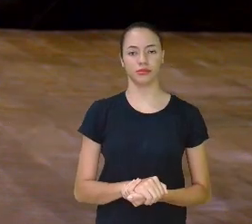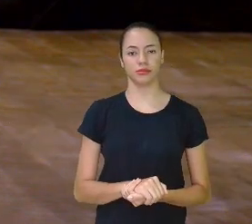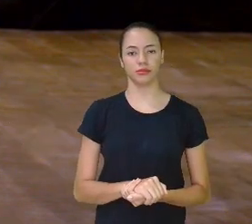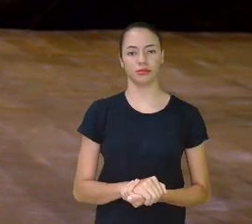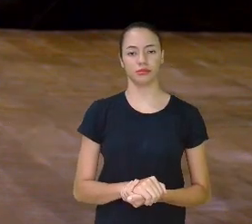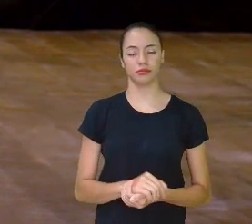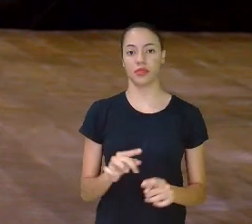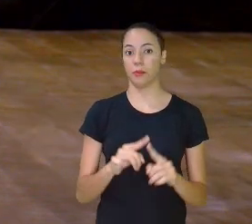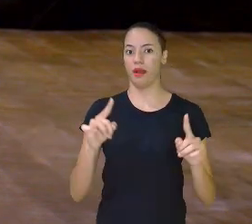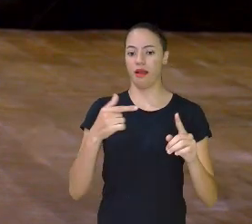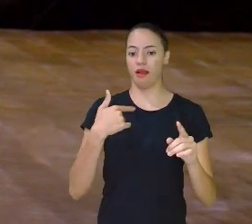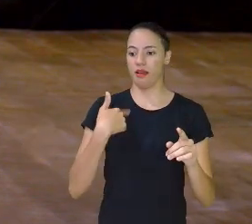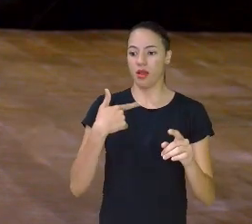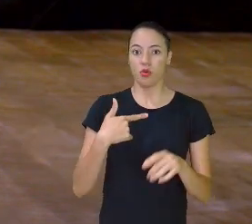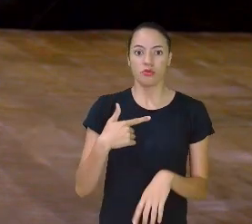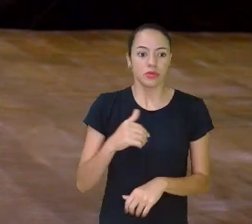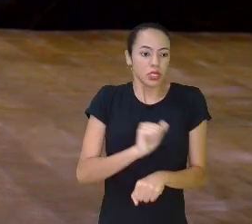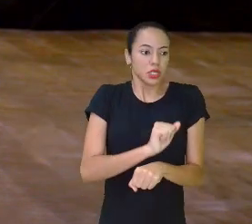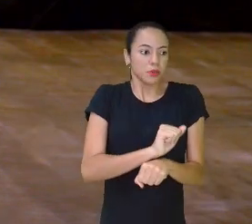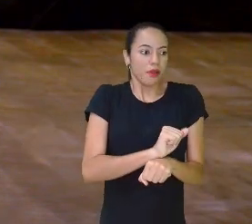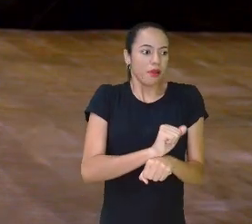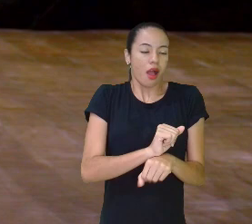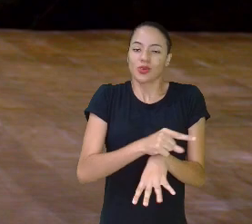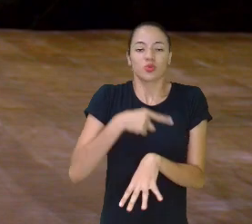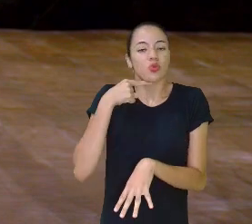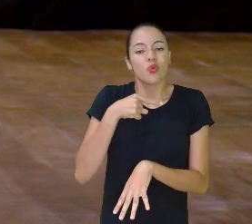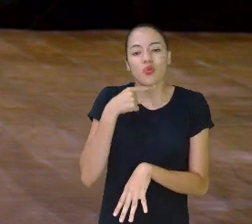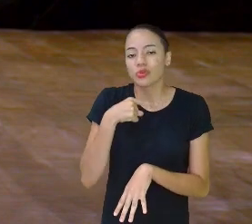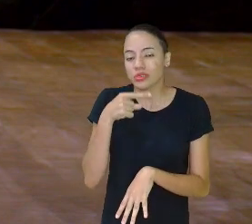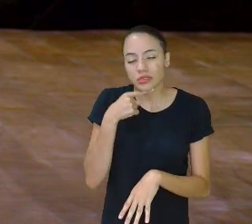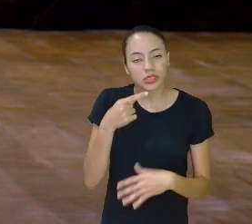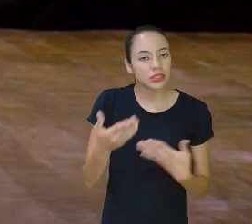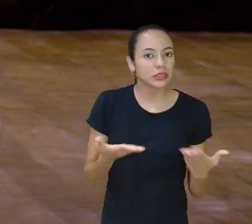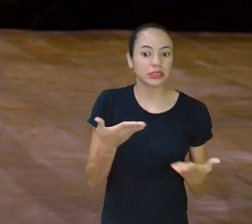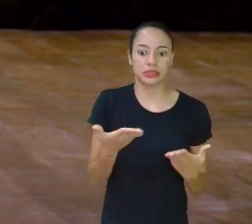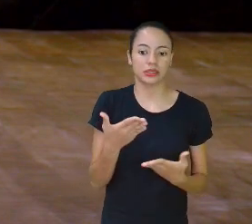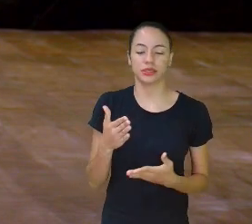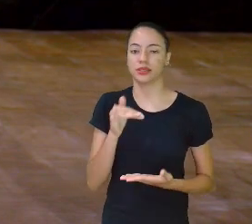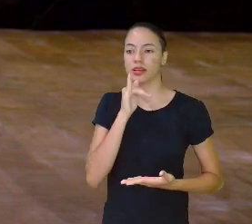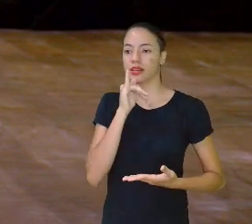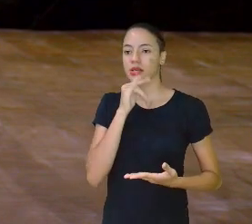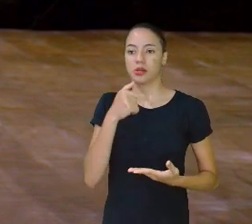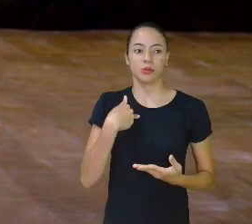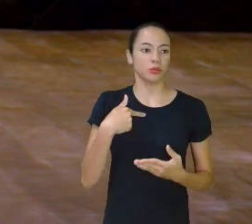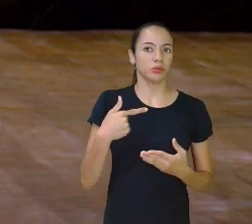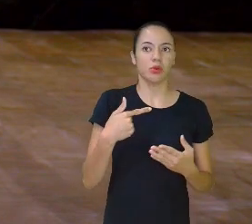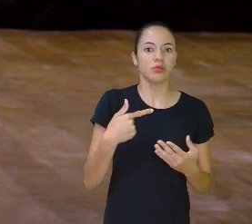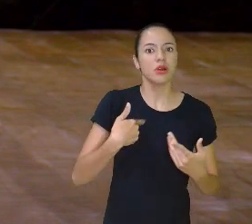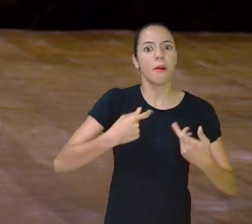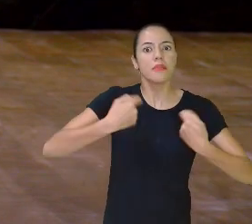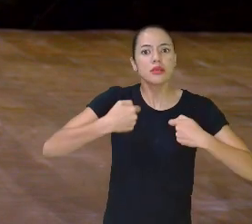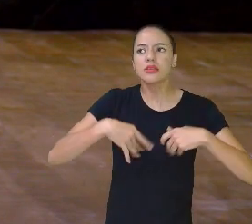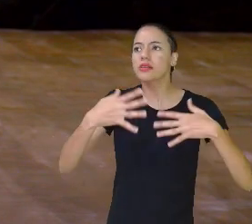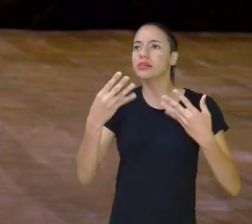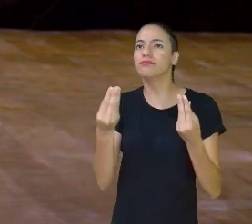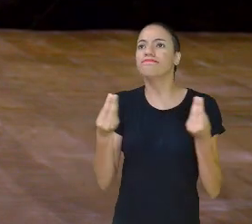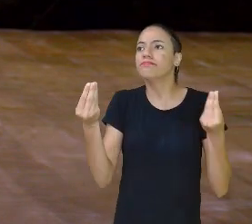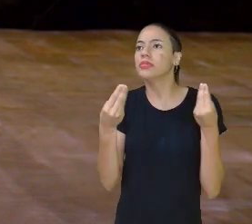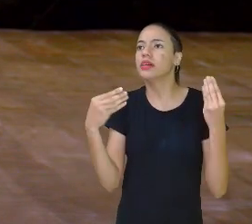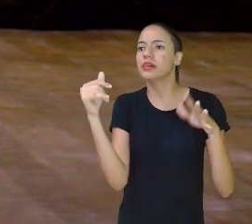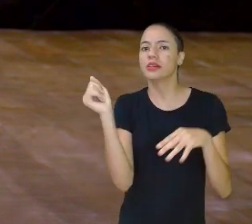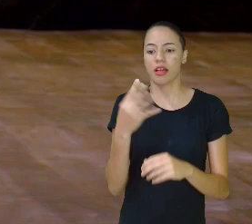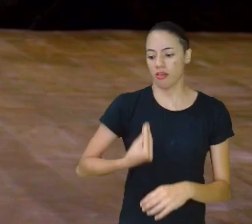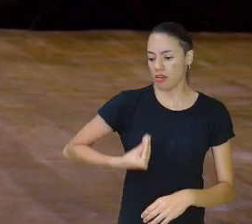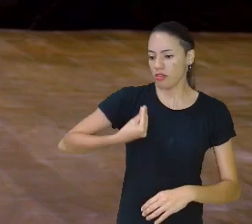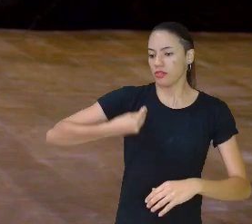Mas eu não consegui esperar assim parado, não, sem cheirar a vida, sem